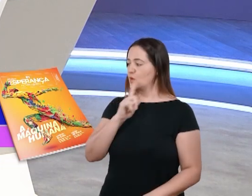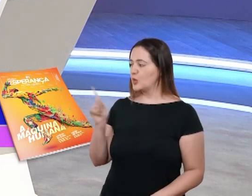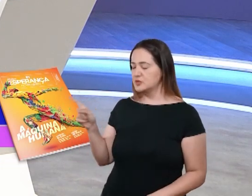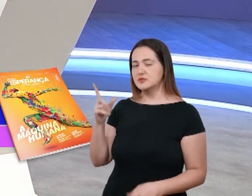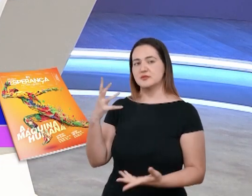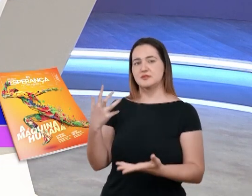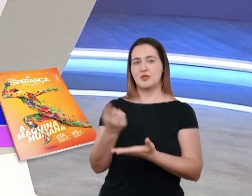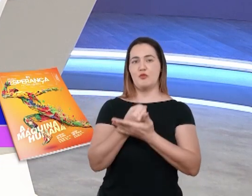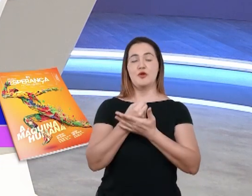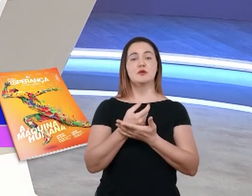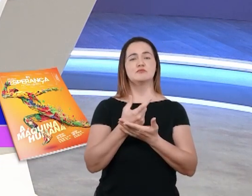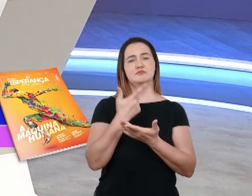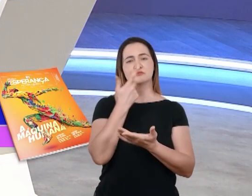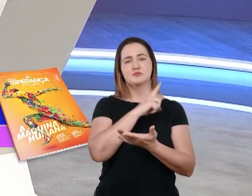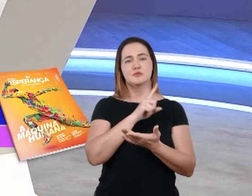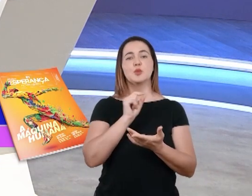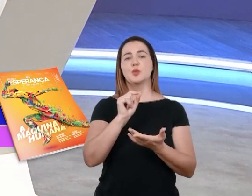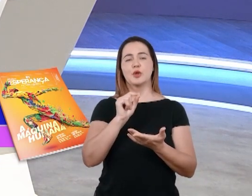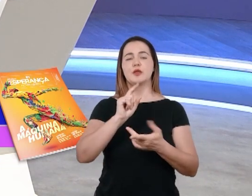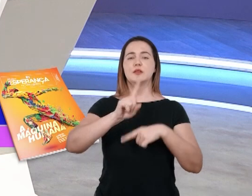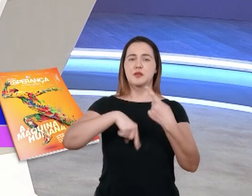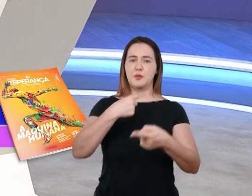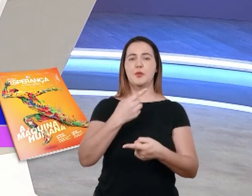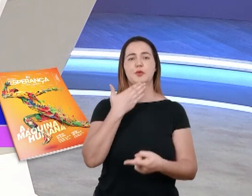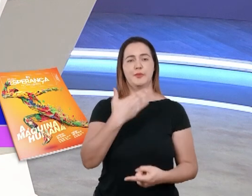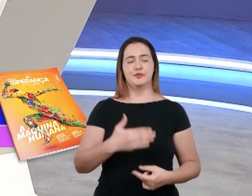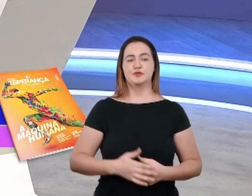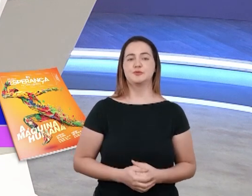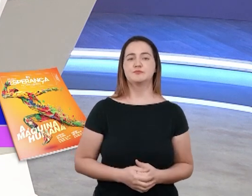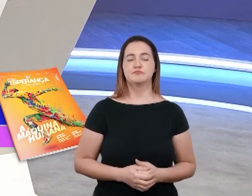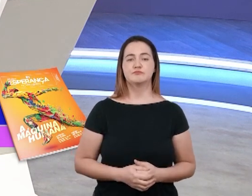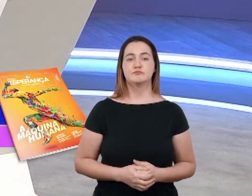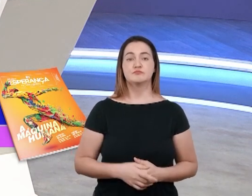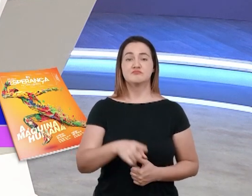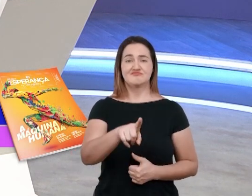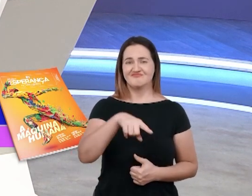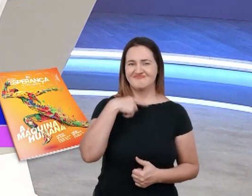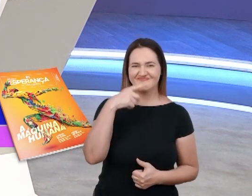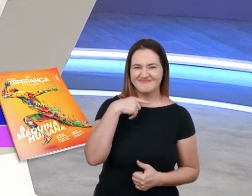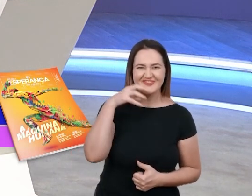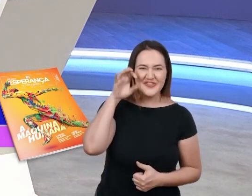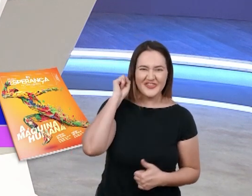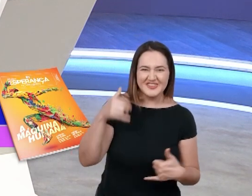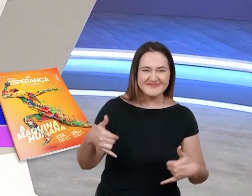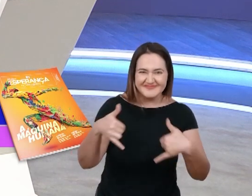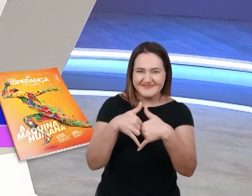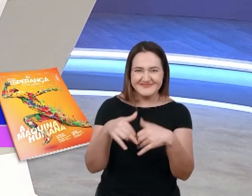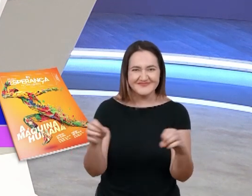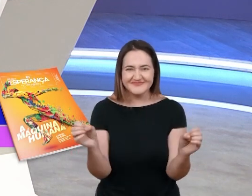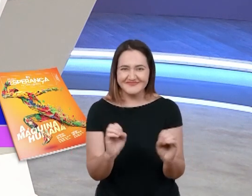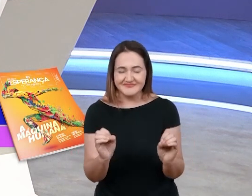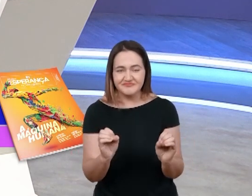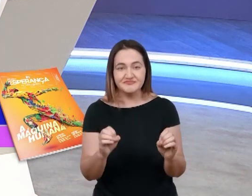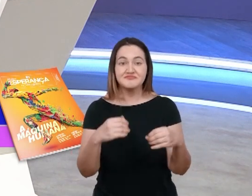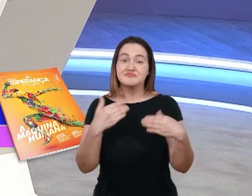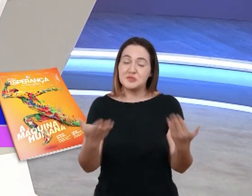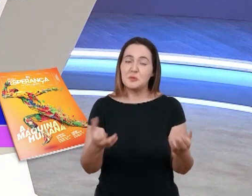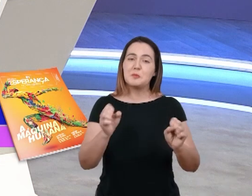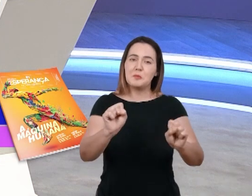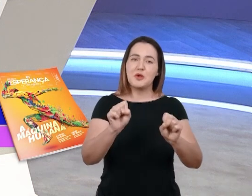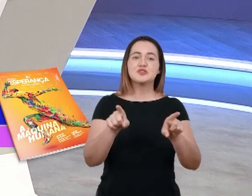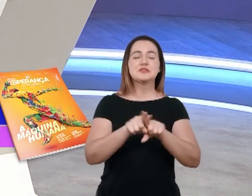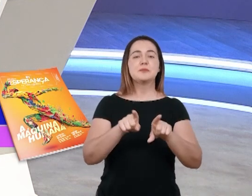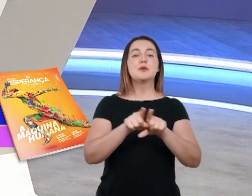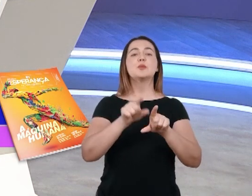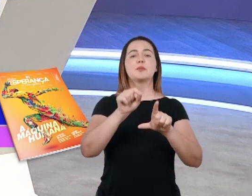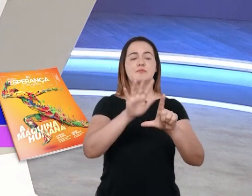liga para nós, porque nós vamos ter a alegria de lhe atender, lhe matricular na Escola Bíblica e te mandar esse material sem nenhum boleto depois, tá? É gratuito, como eu já